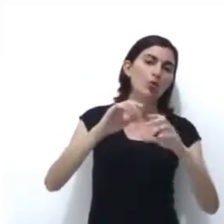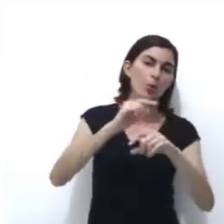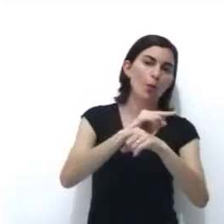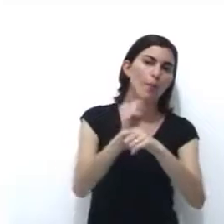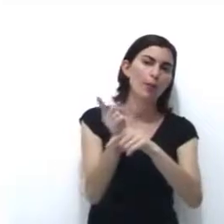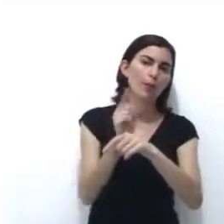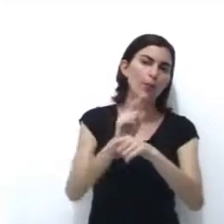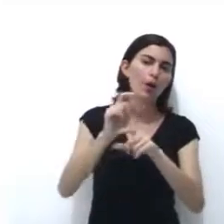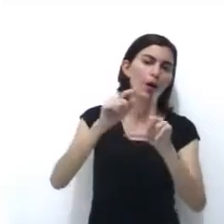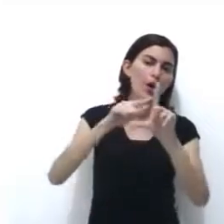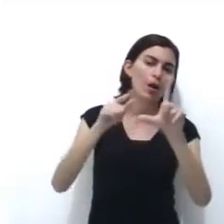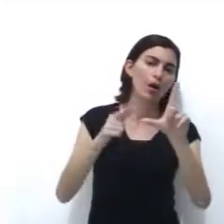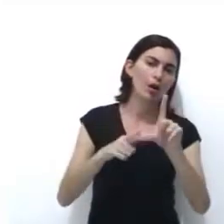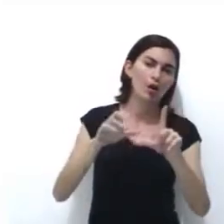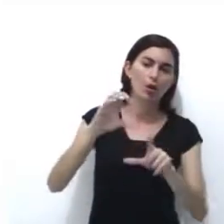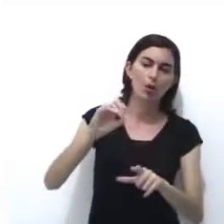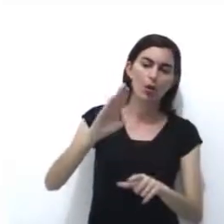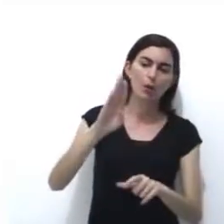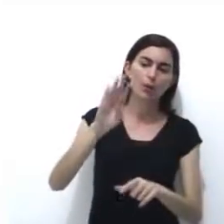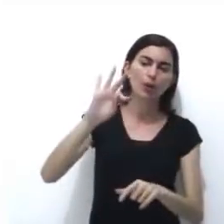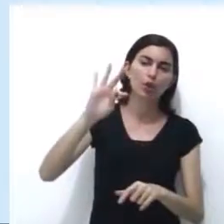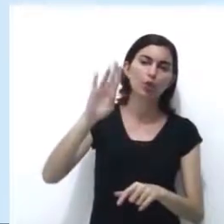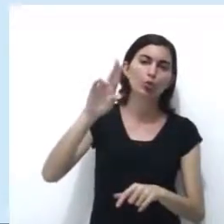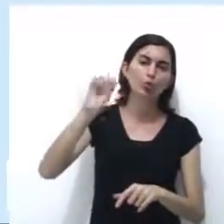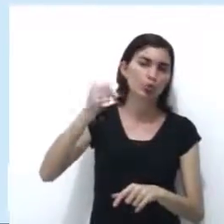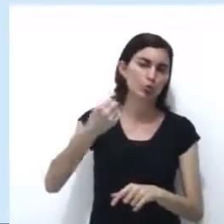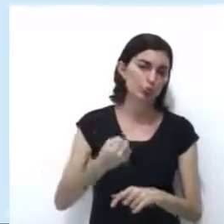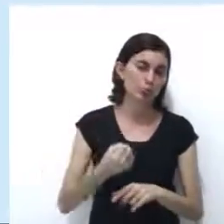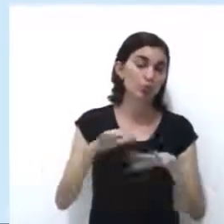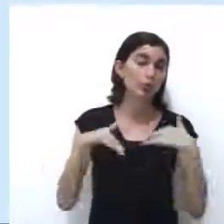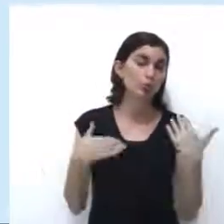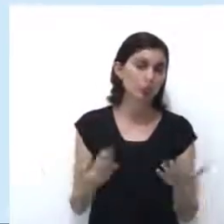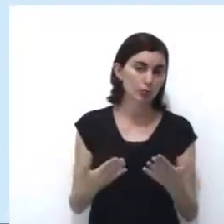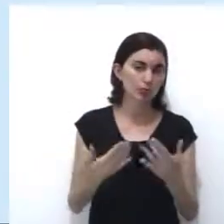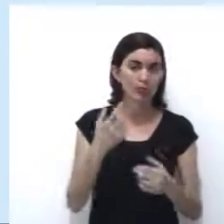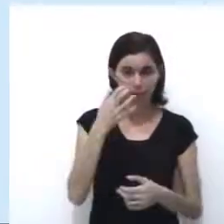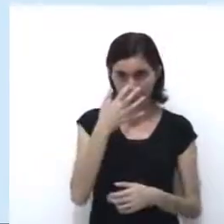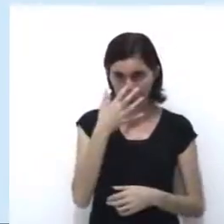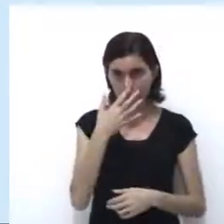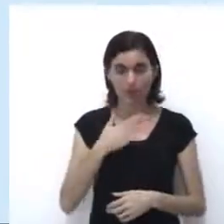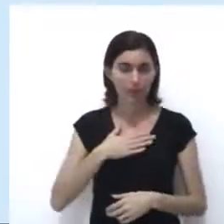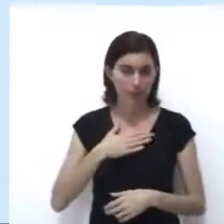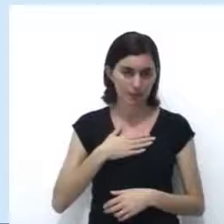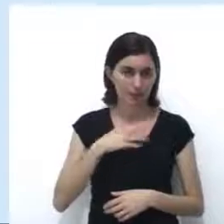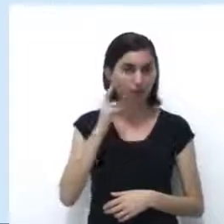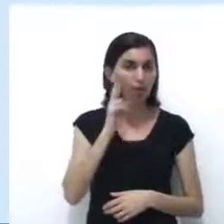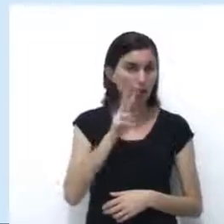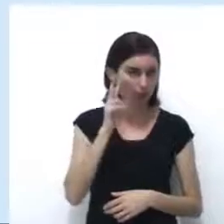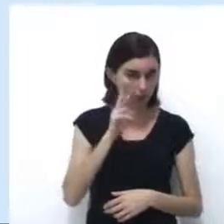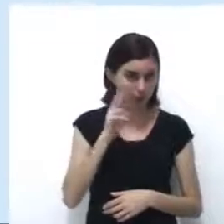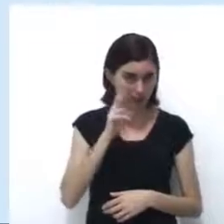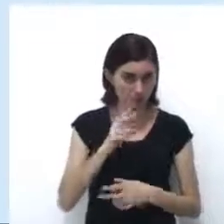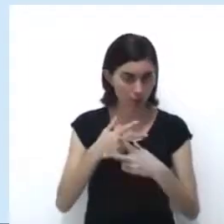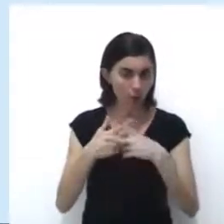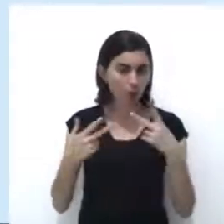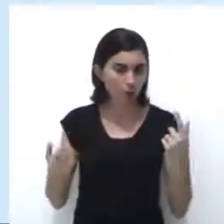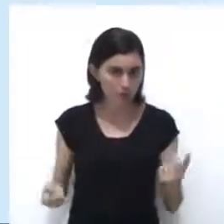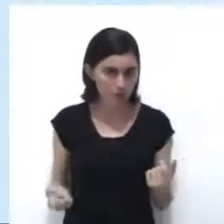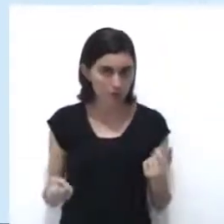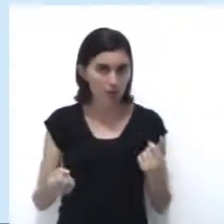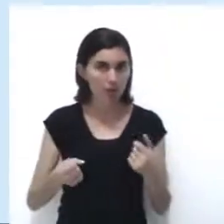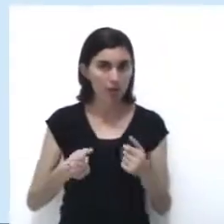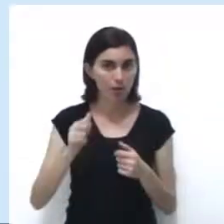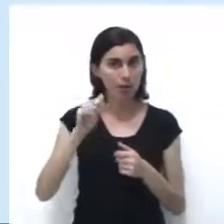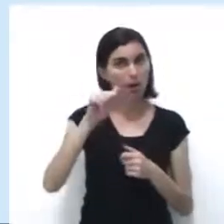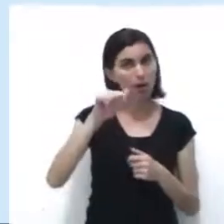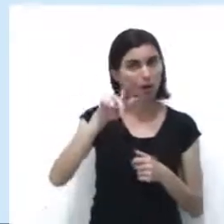relógio os ponteiros formam um ângulo obtuso? Dá uma olhada aqui para mim. Olha só. Lembra aqui uma coisa.